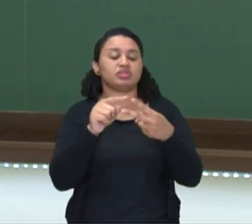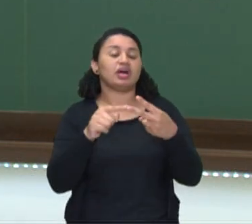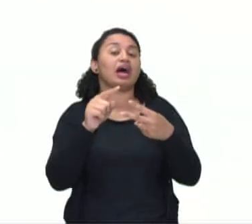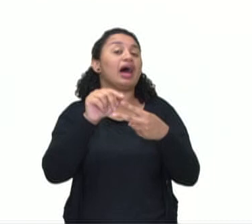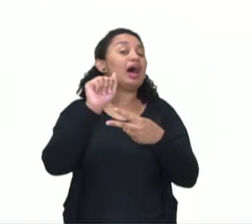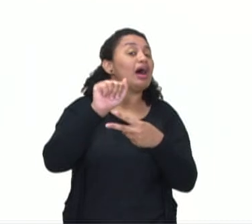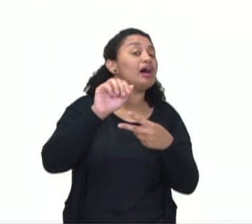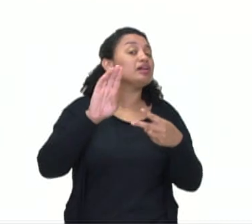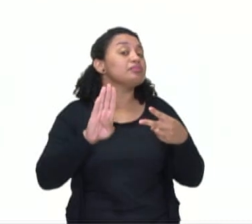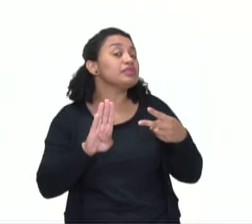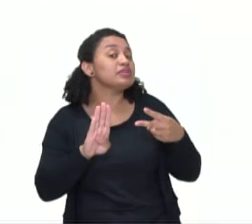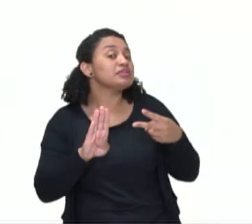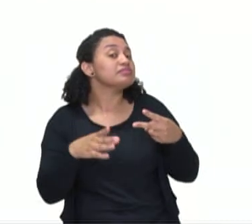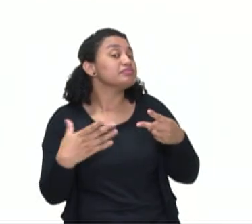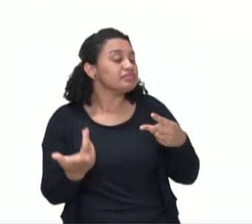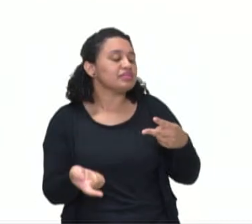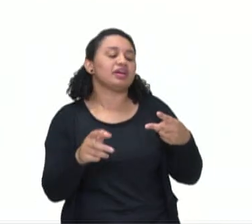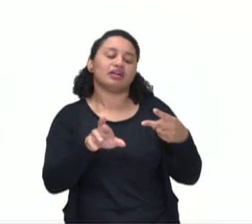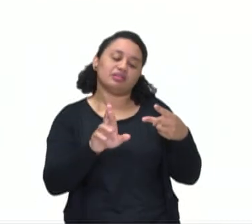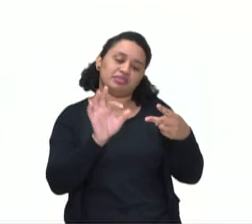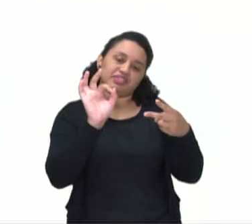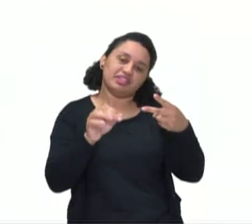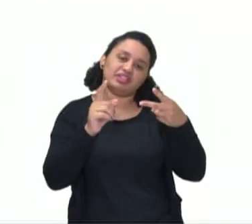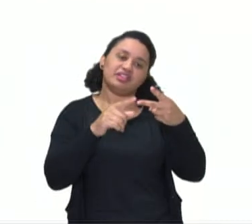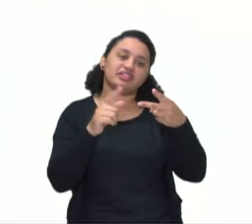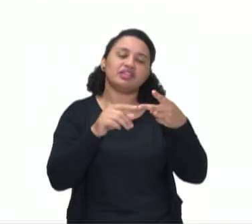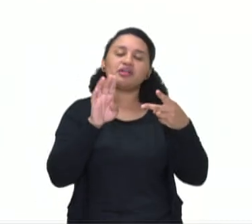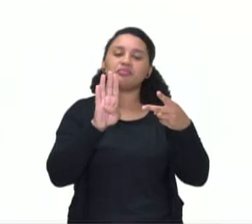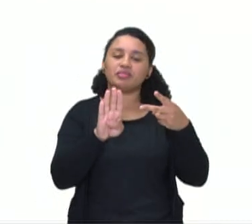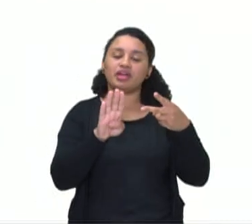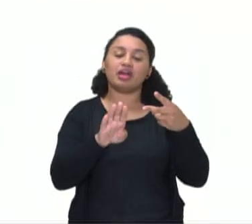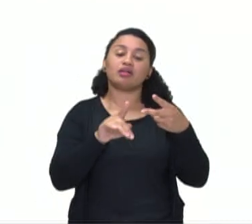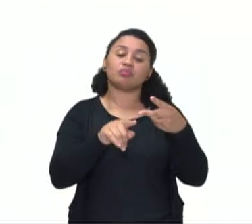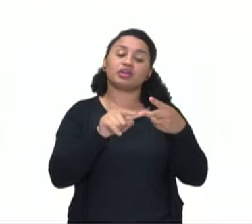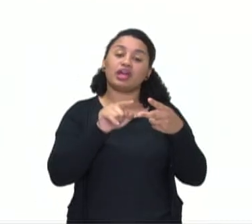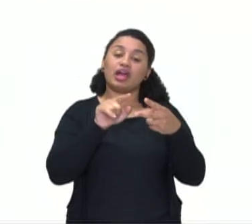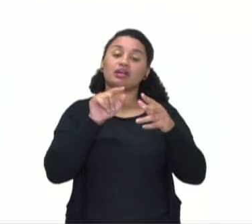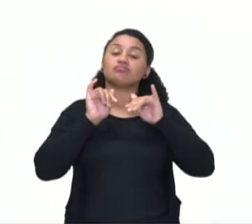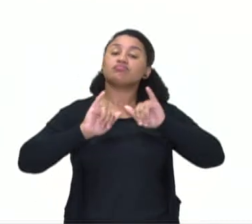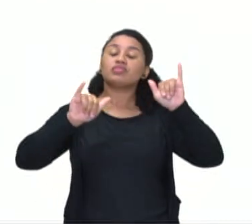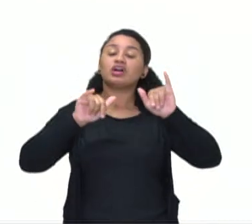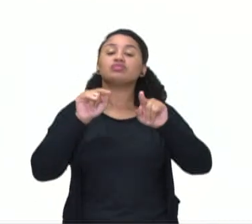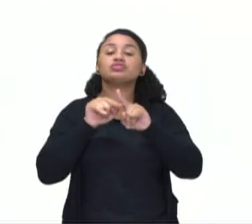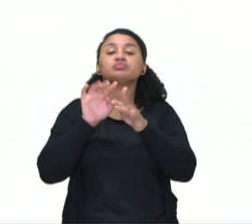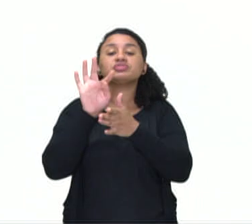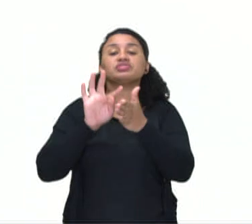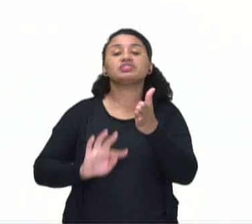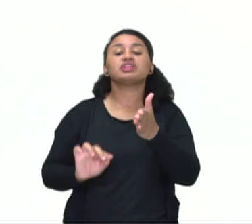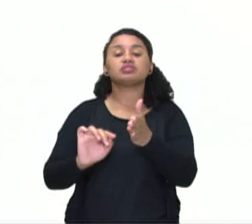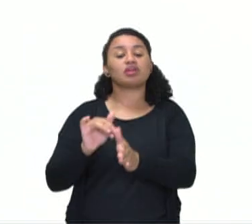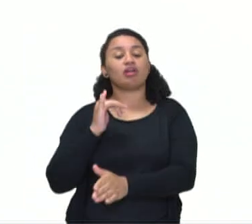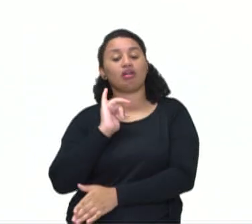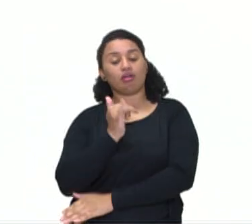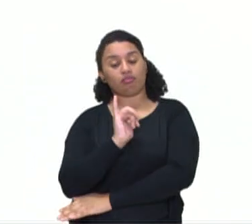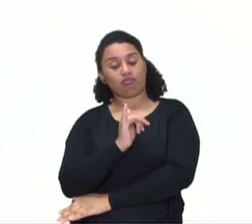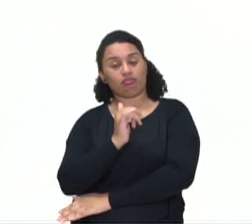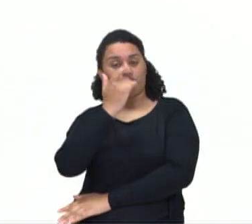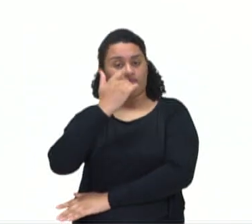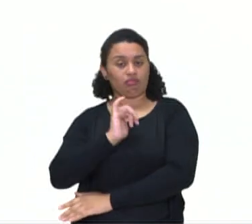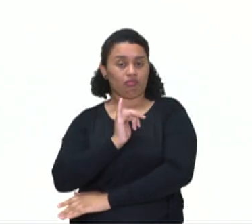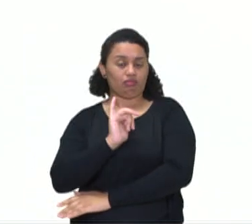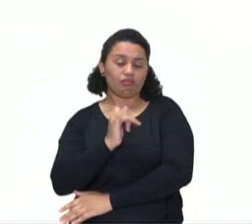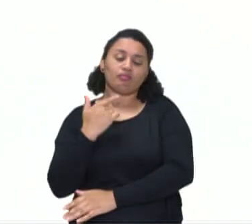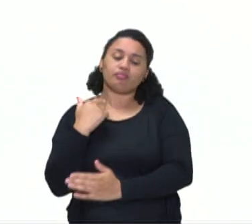letra B? Letra B. Em relação à notícia, ela pertence ao grupo de textos da ordem do relatar, do campo